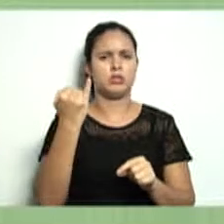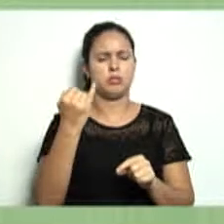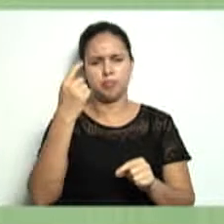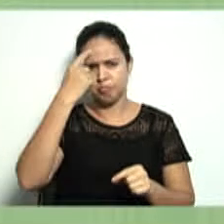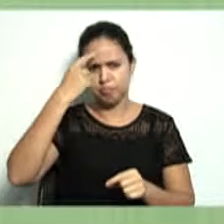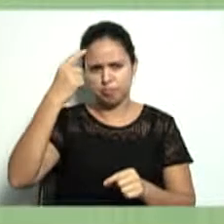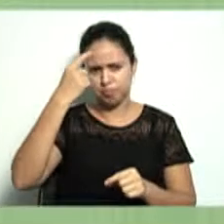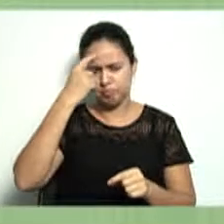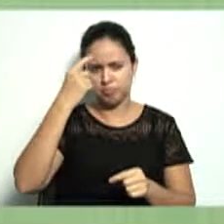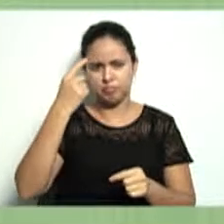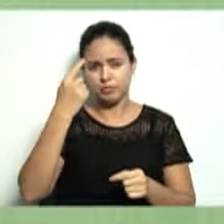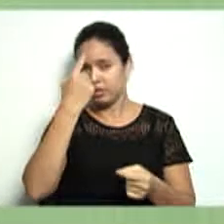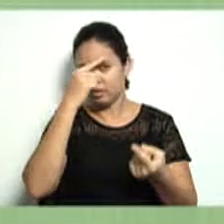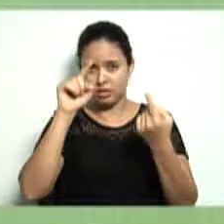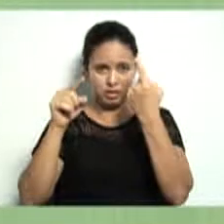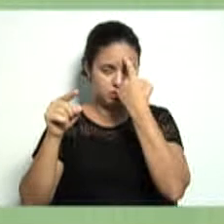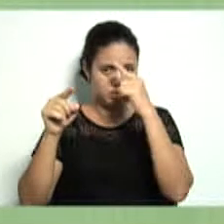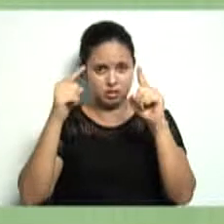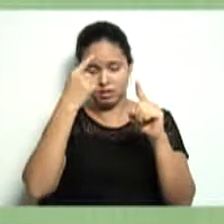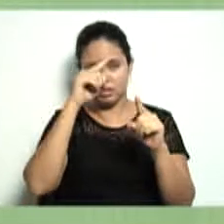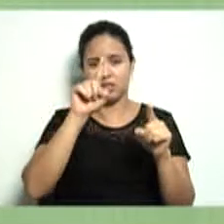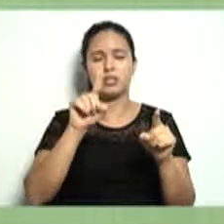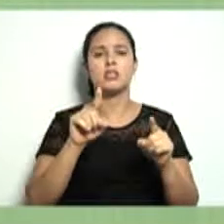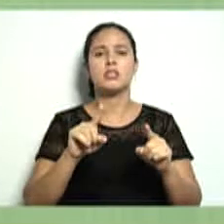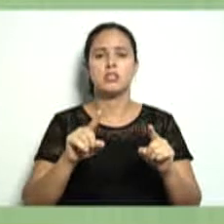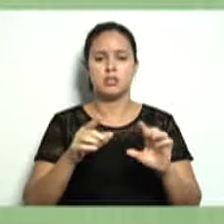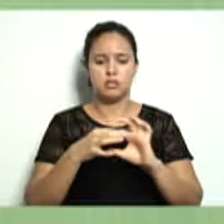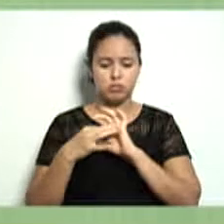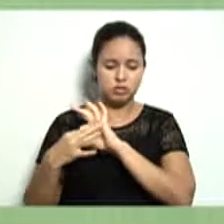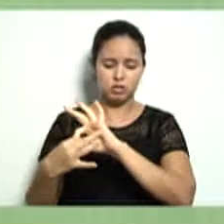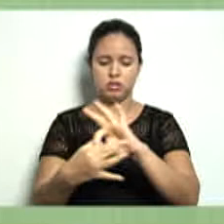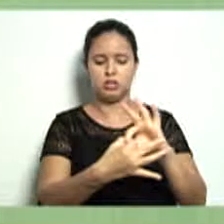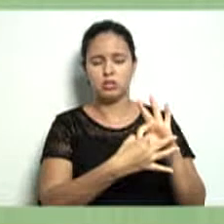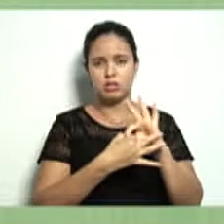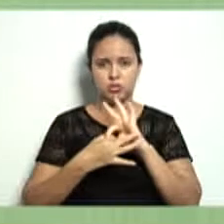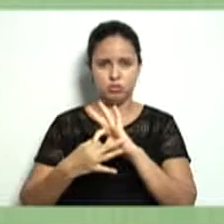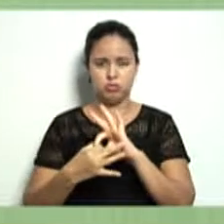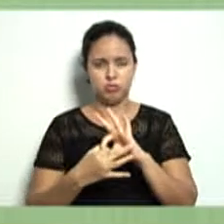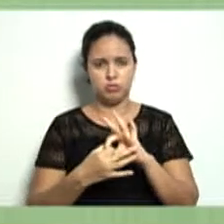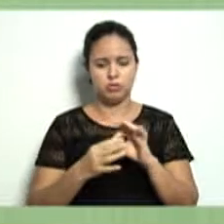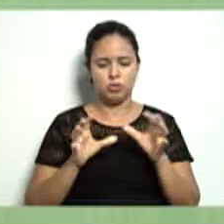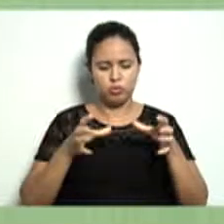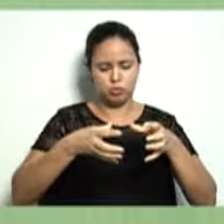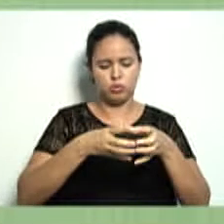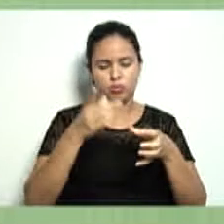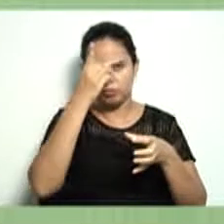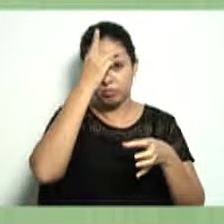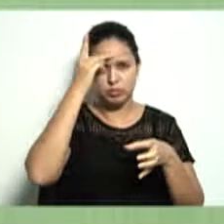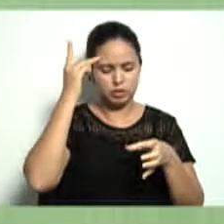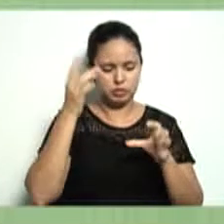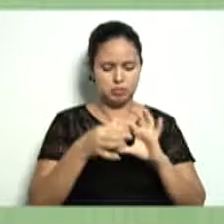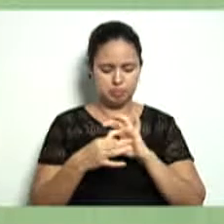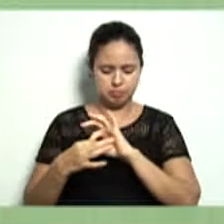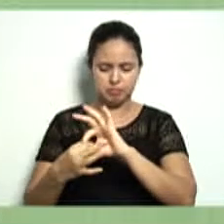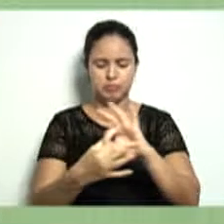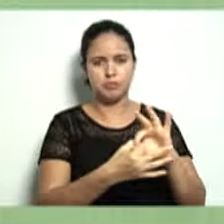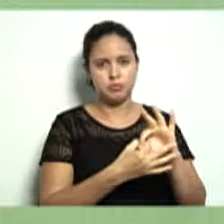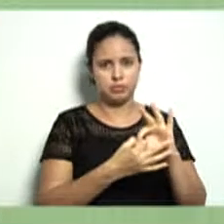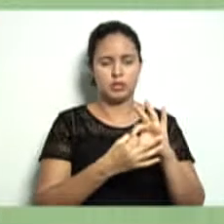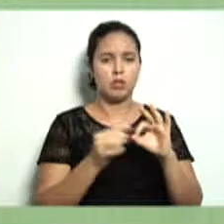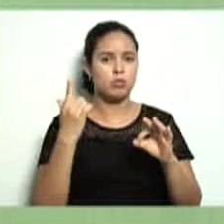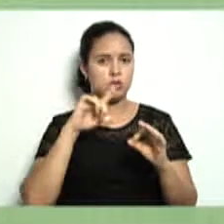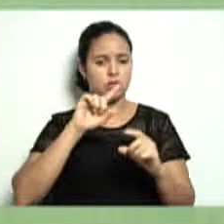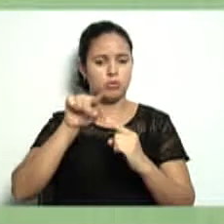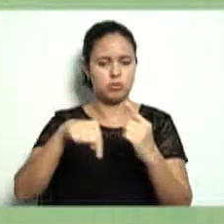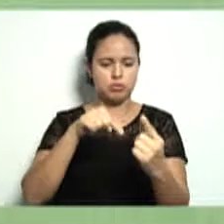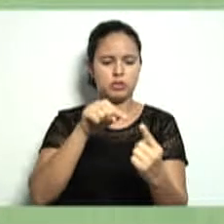porque mais pessoas junto, ele precisa ter essa conexão, precisa ter essa sinergia para que os objetivos não percam o